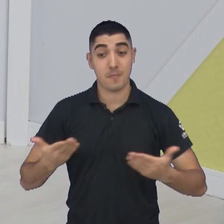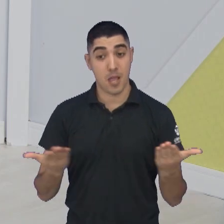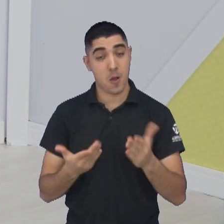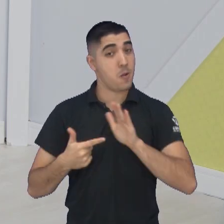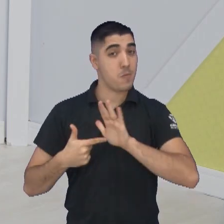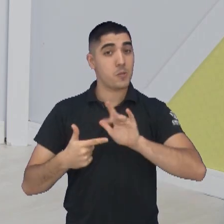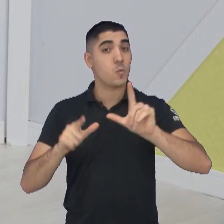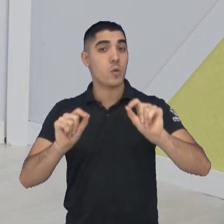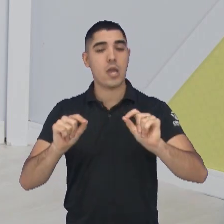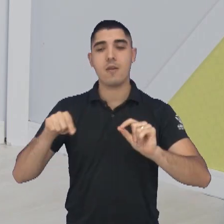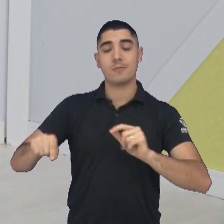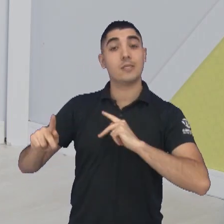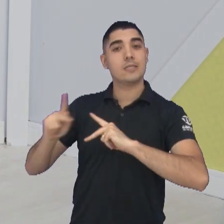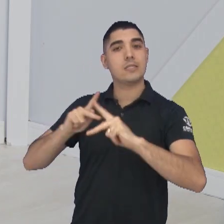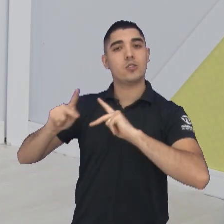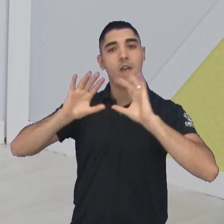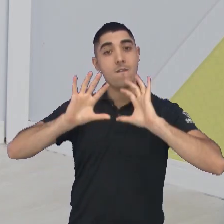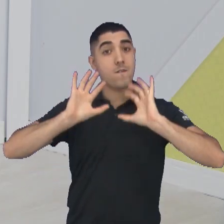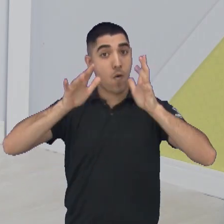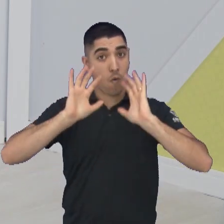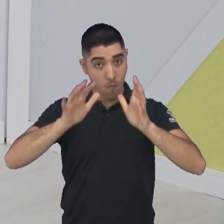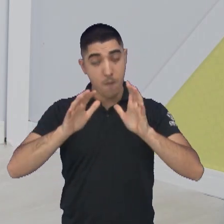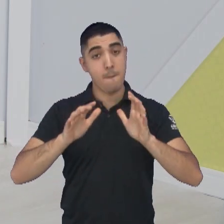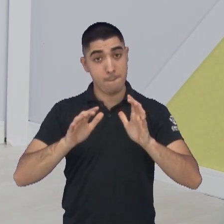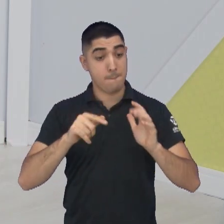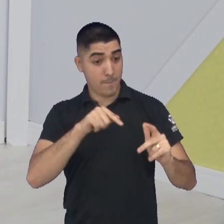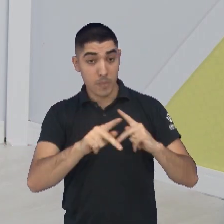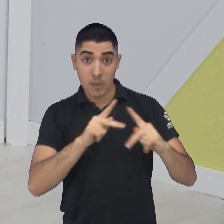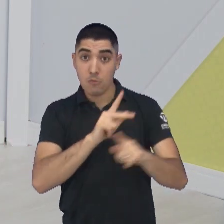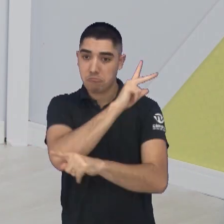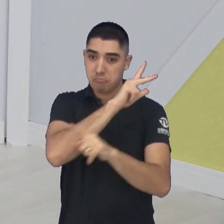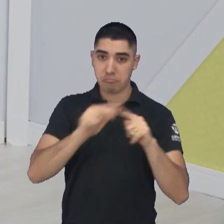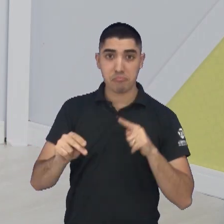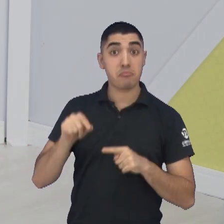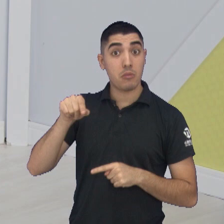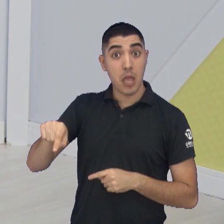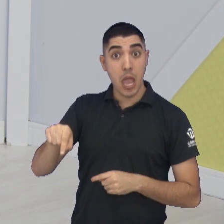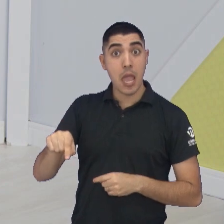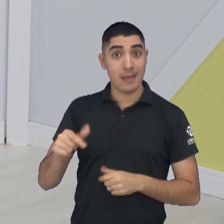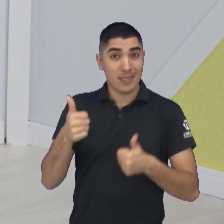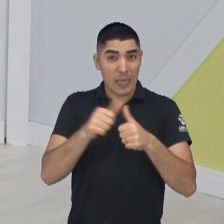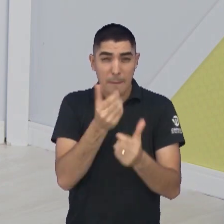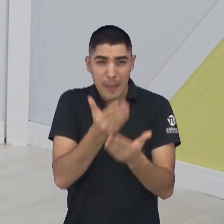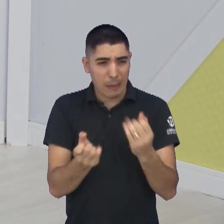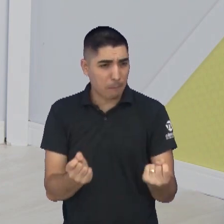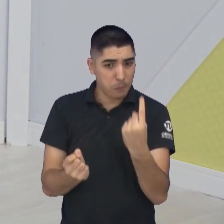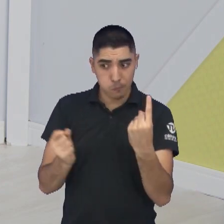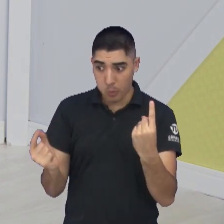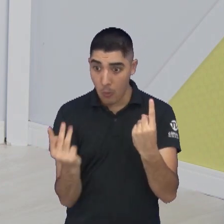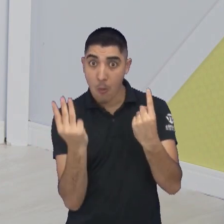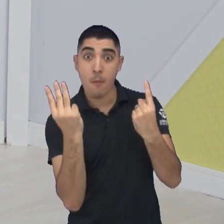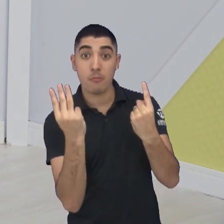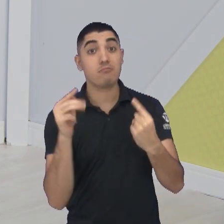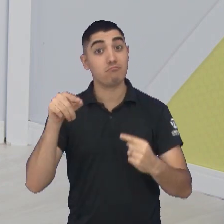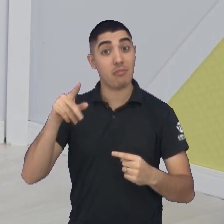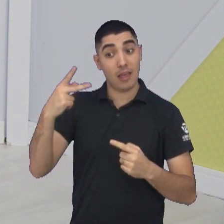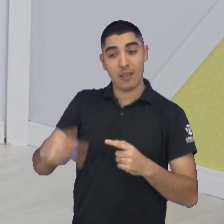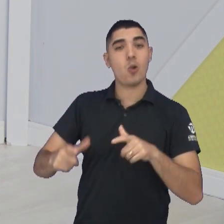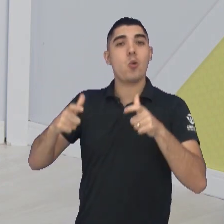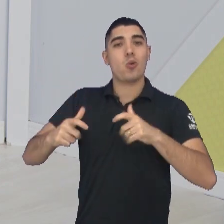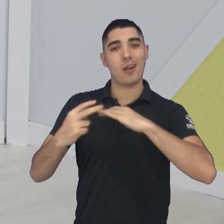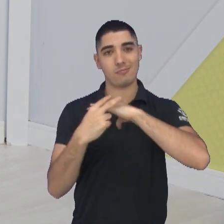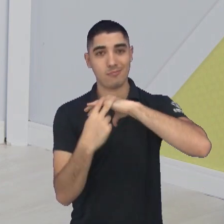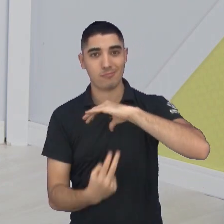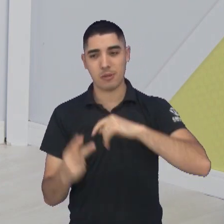Falando de vôlei, o time do Farmaconde Vôlei São José derrotou de virada o Campinas na Farmaconde Arena e